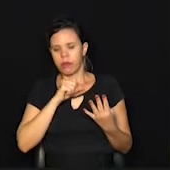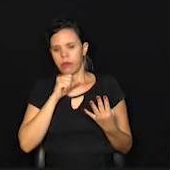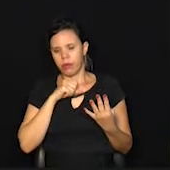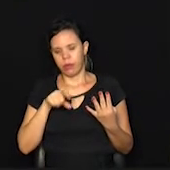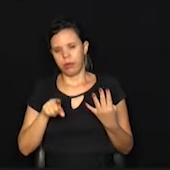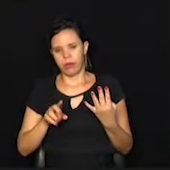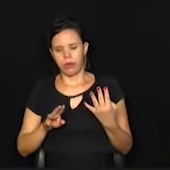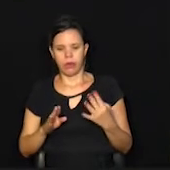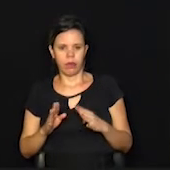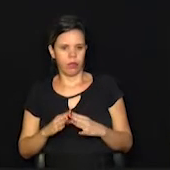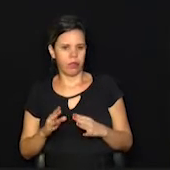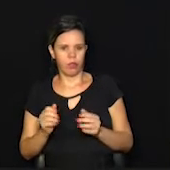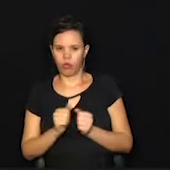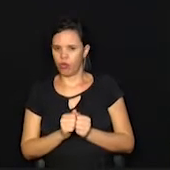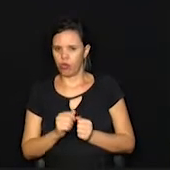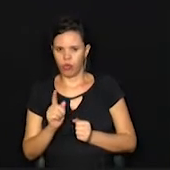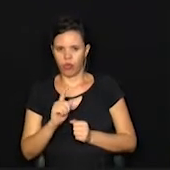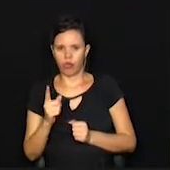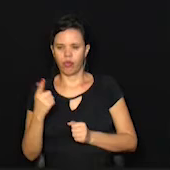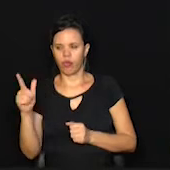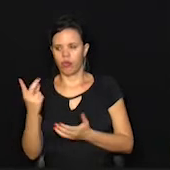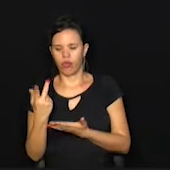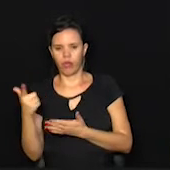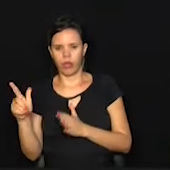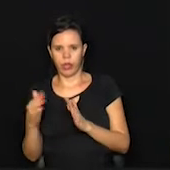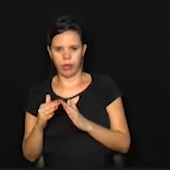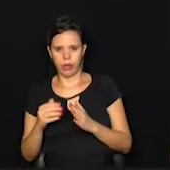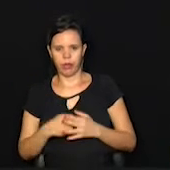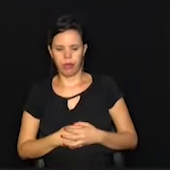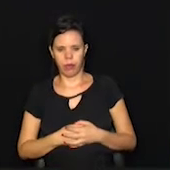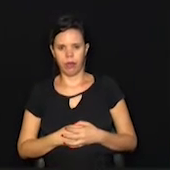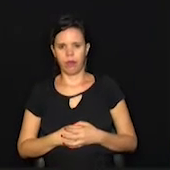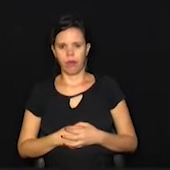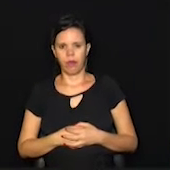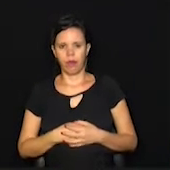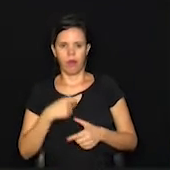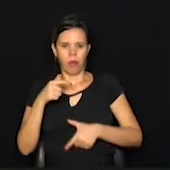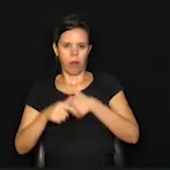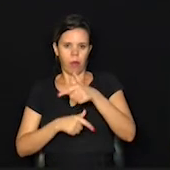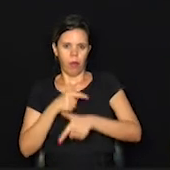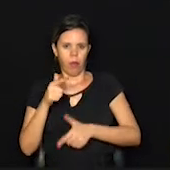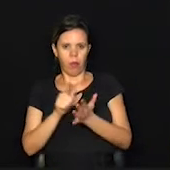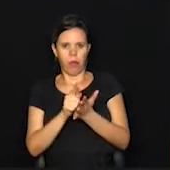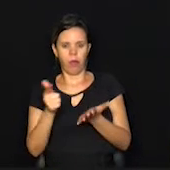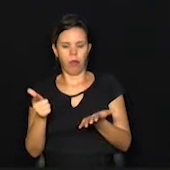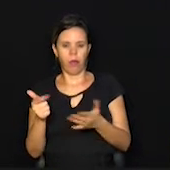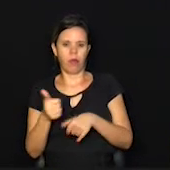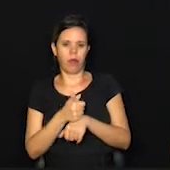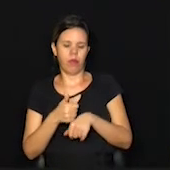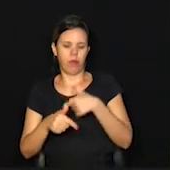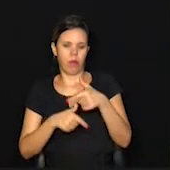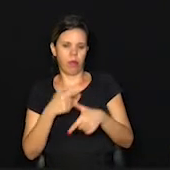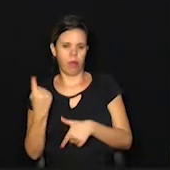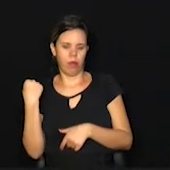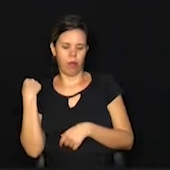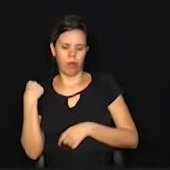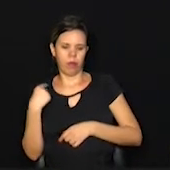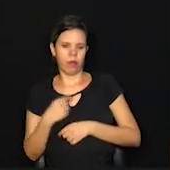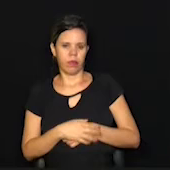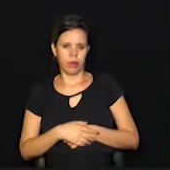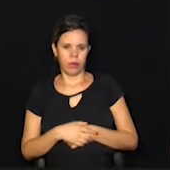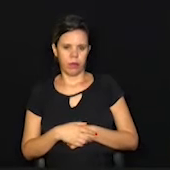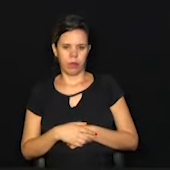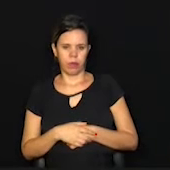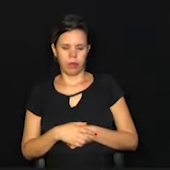morava lá mas não morava com a gente namorava na mesma casa ele trabalhava no jornal naquela época tinha